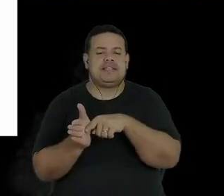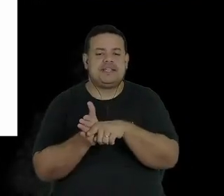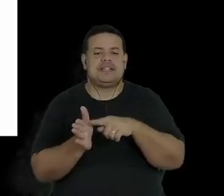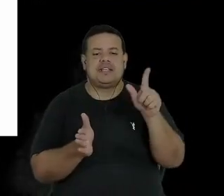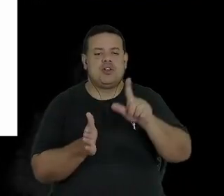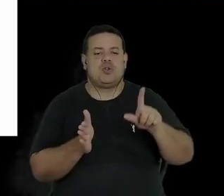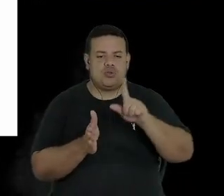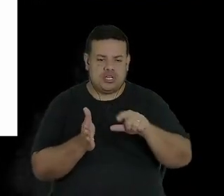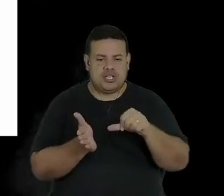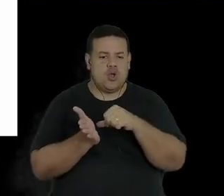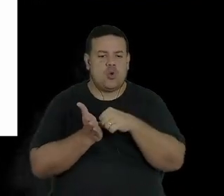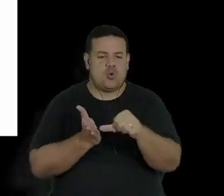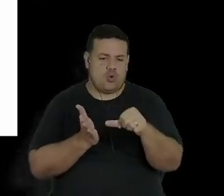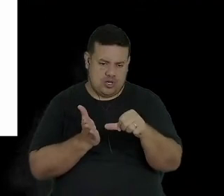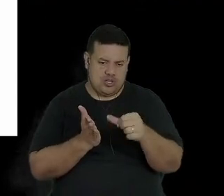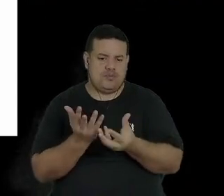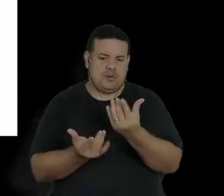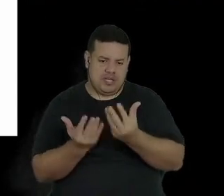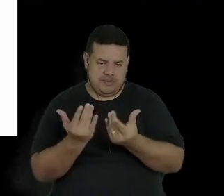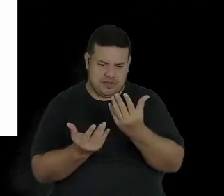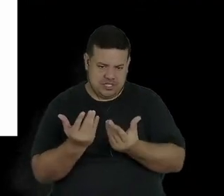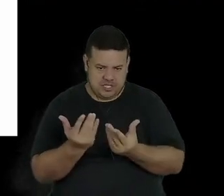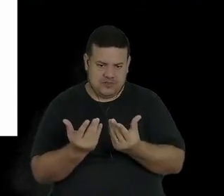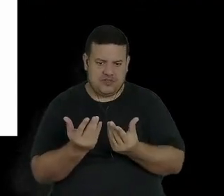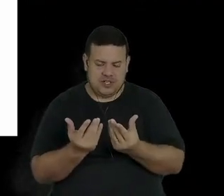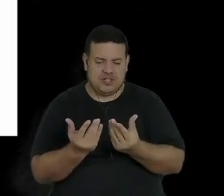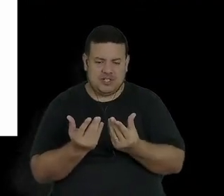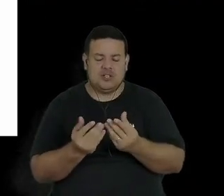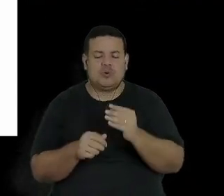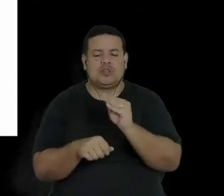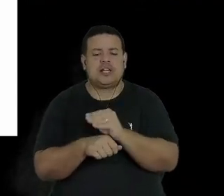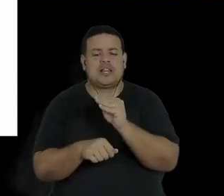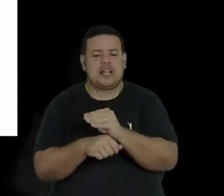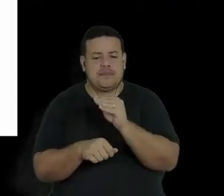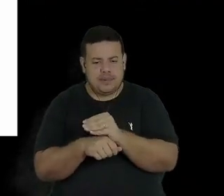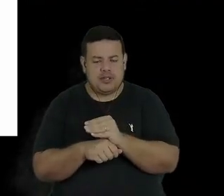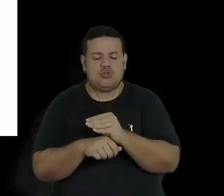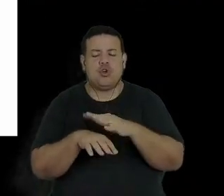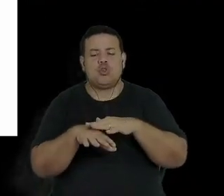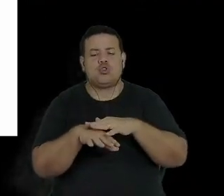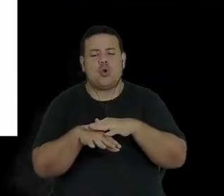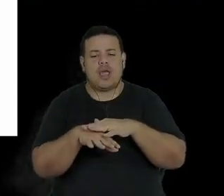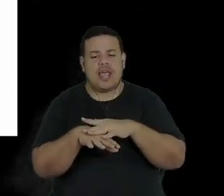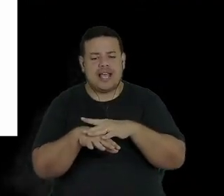Gente, gomas probióticas para tratamento de doenças intestinais.